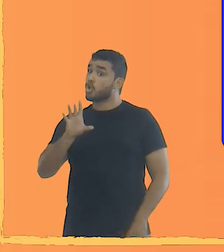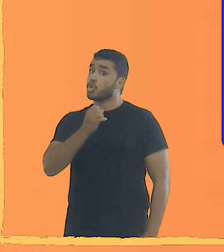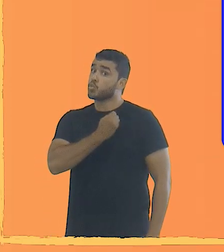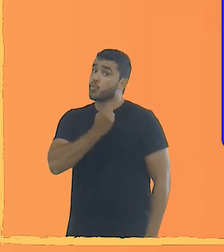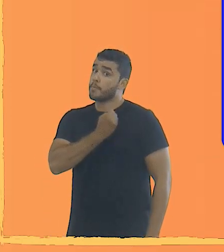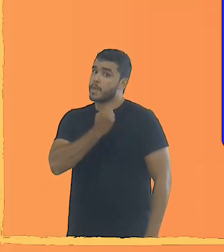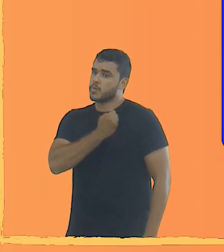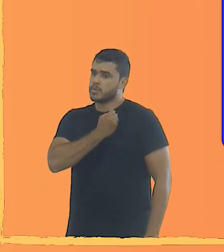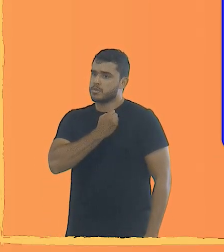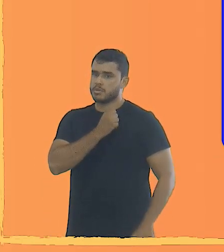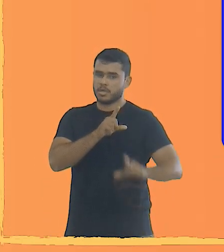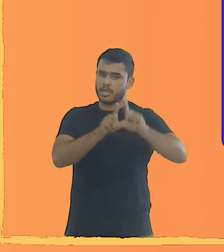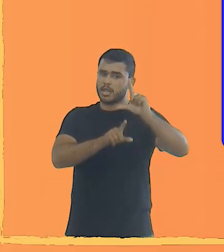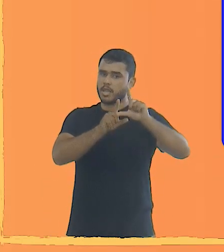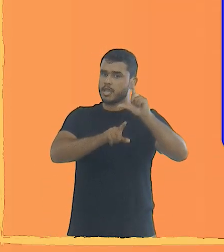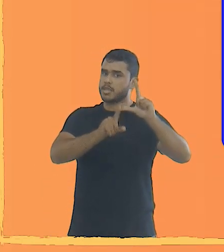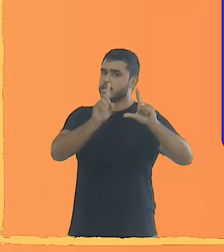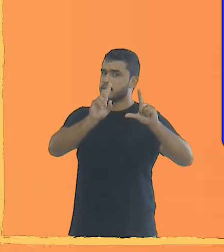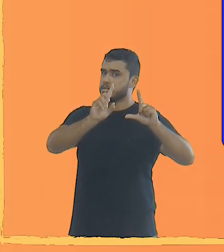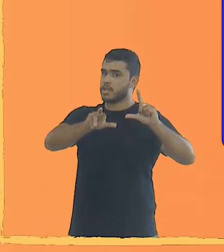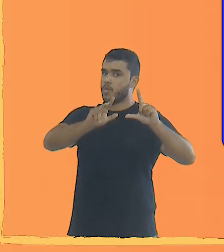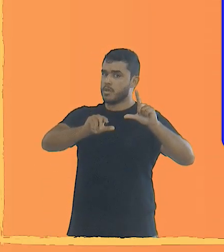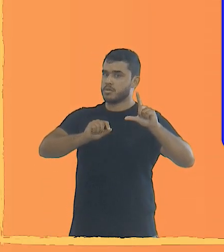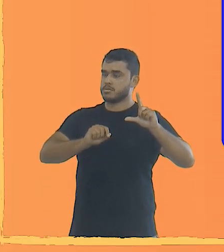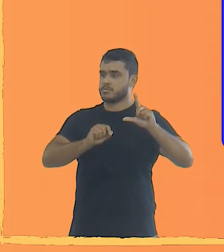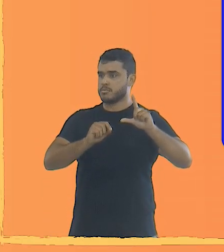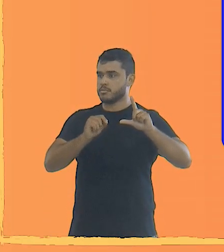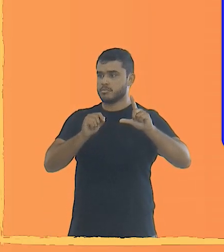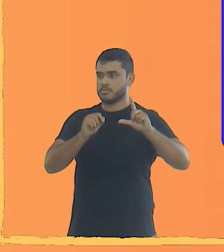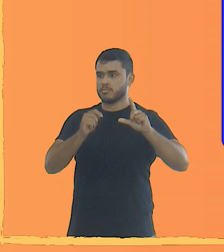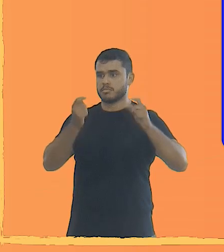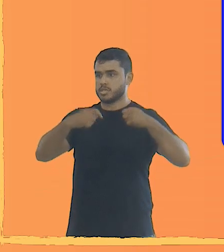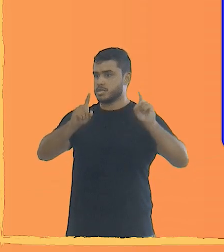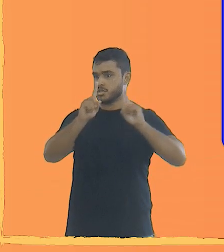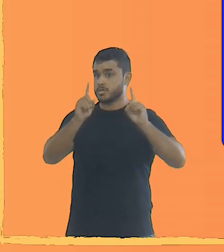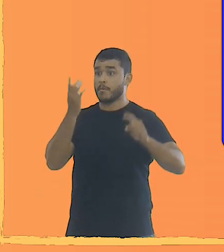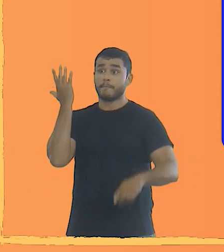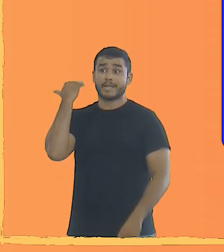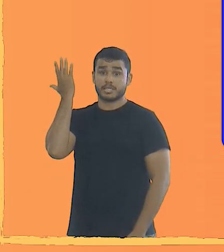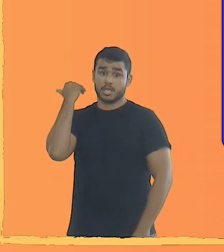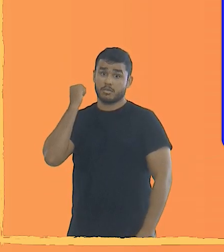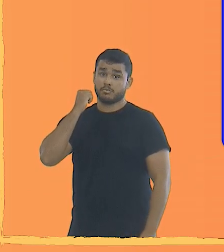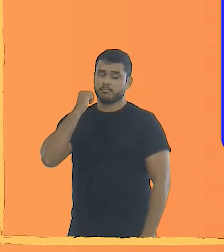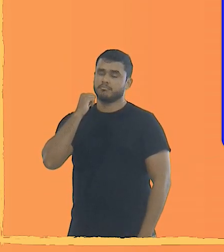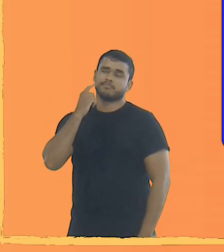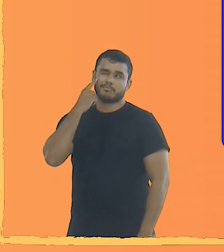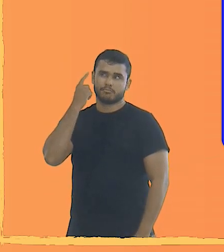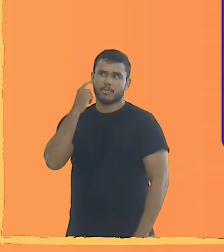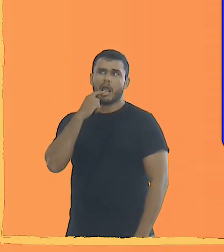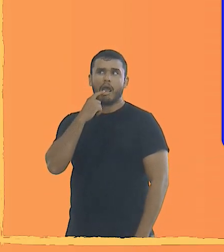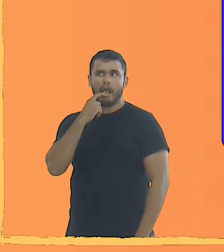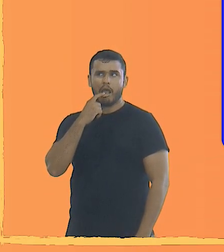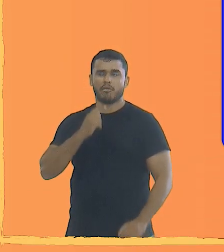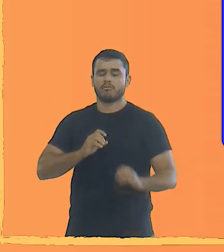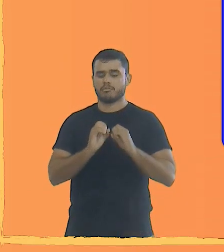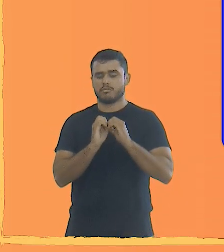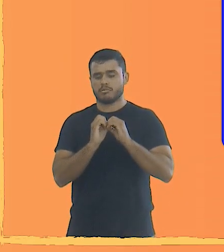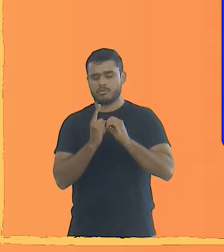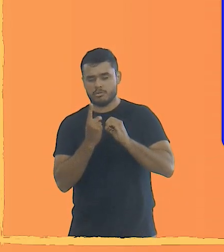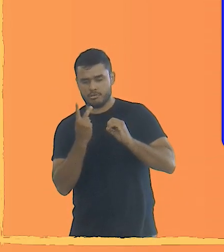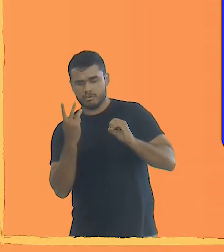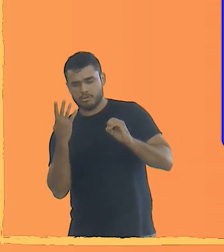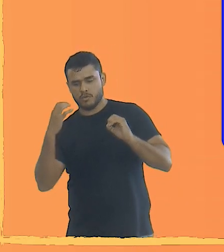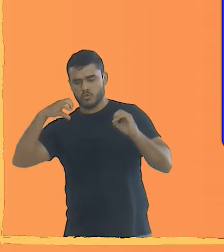que tu está colocando em forma de potência? Porque quando eu olho para as alternativas, todas as alternativas estão em forma